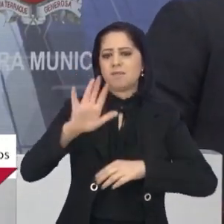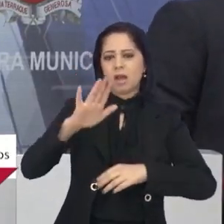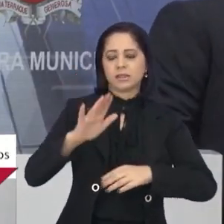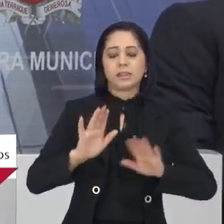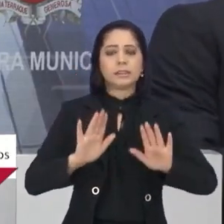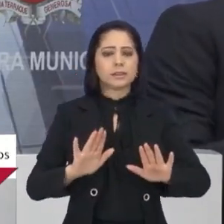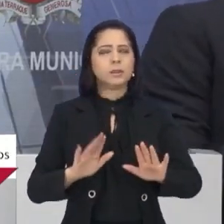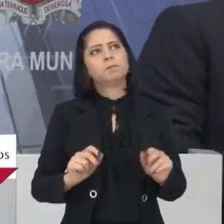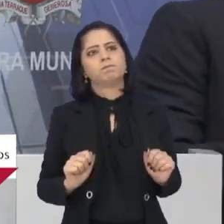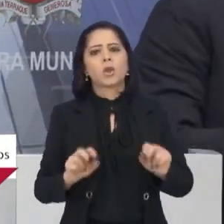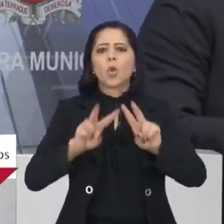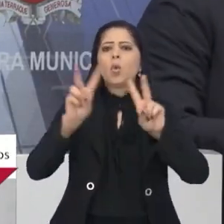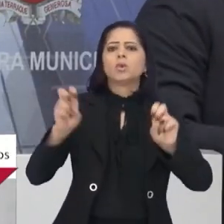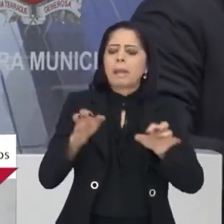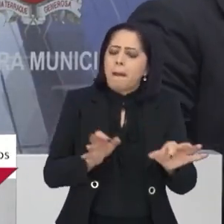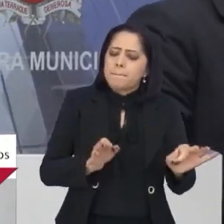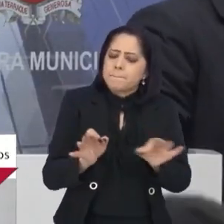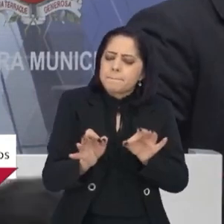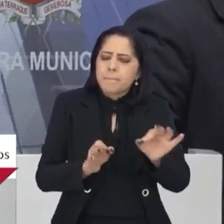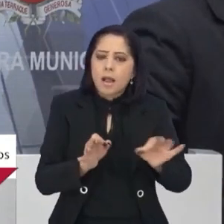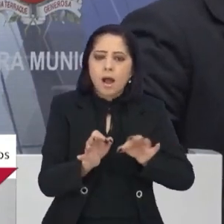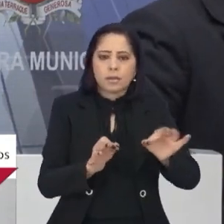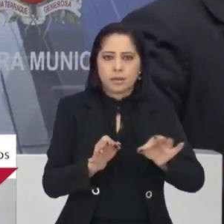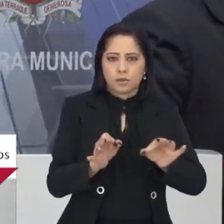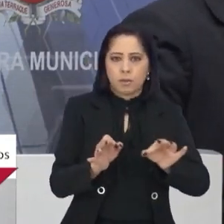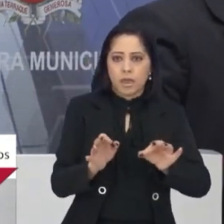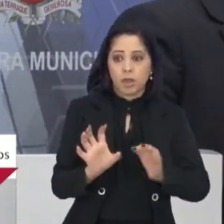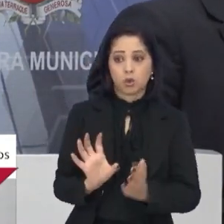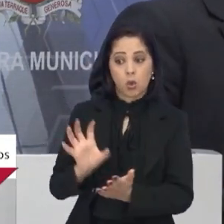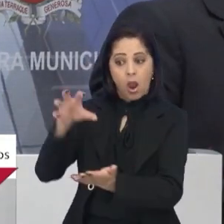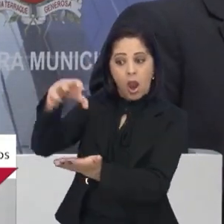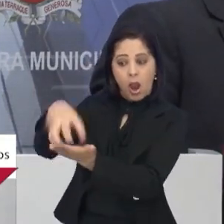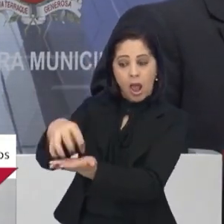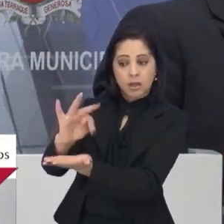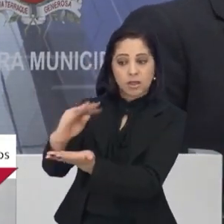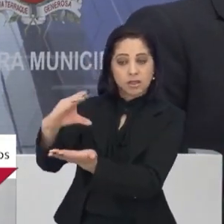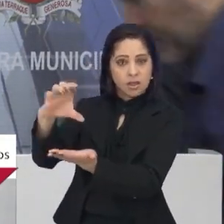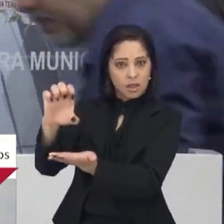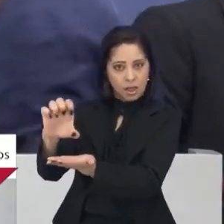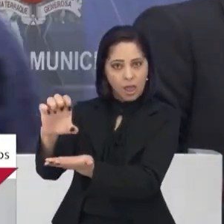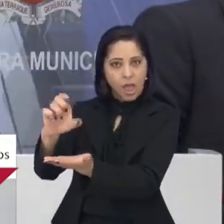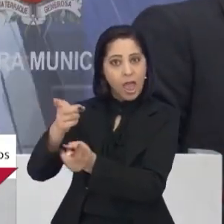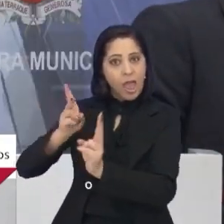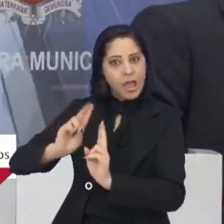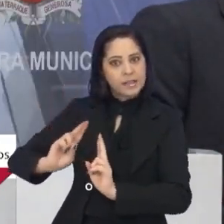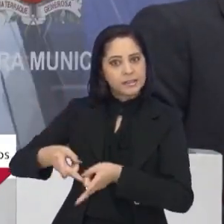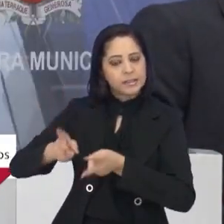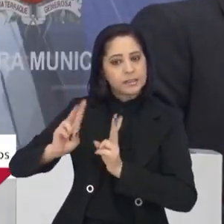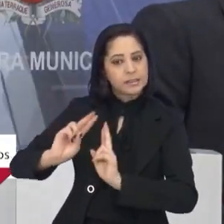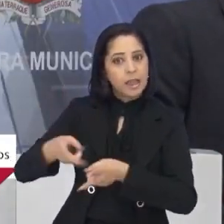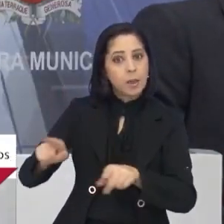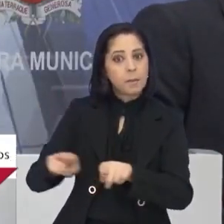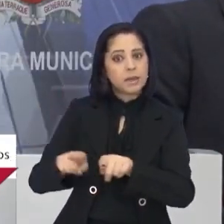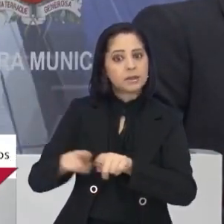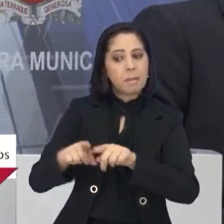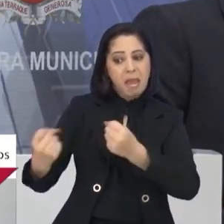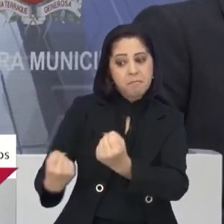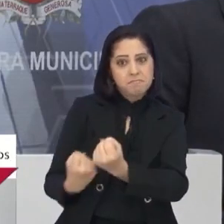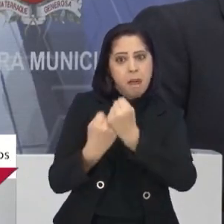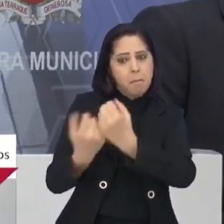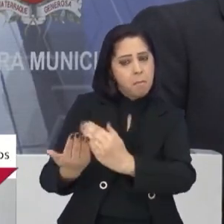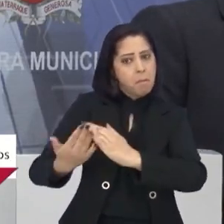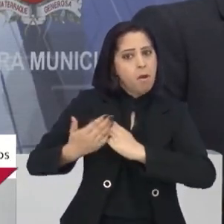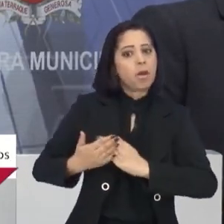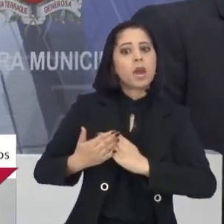tribunal passa não só um órgão fiscalizador que assim cumpre o seu papel mas também um órgão que consegue nos ajudar